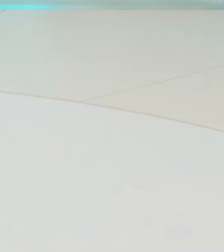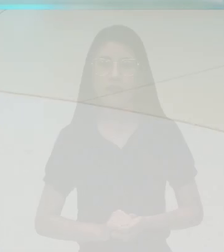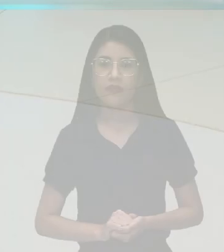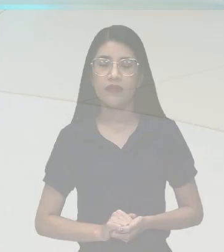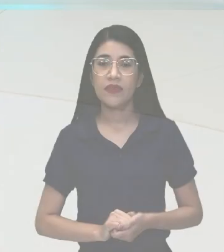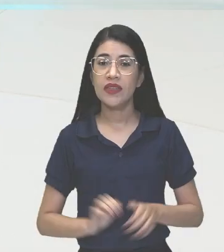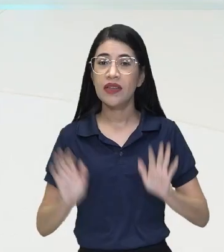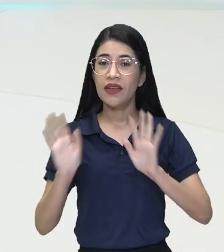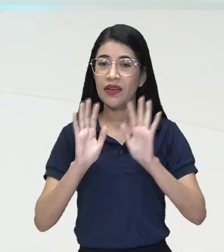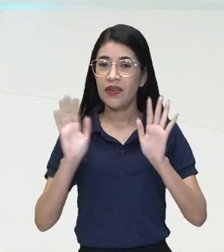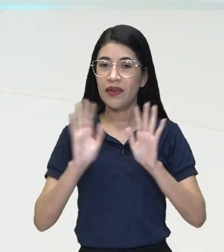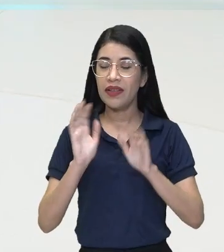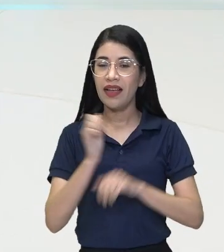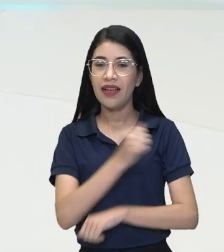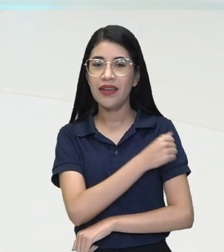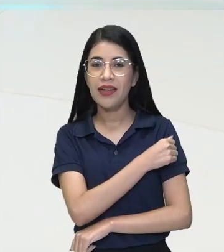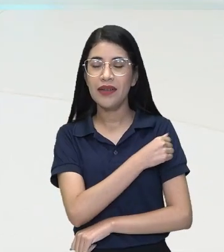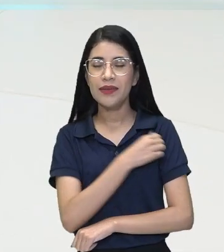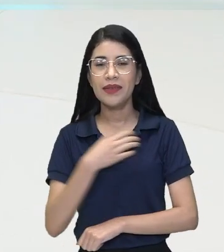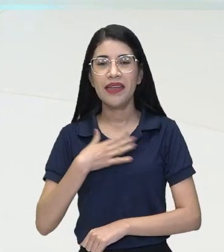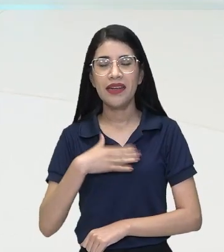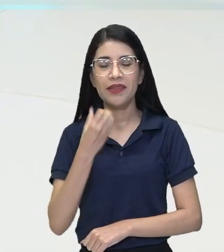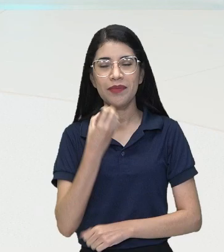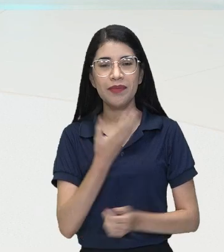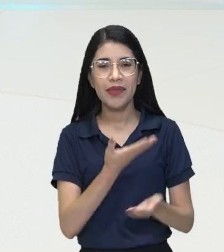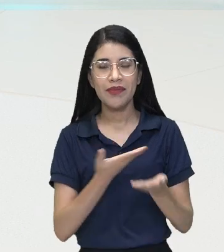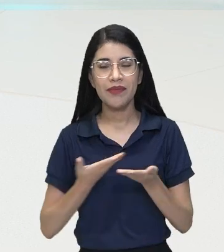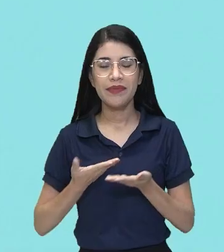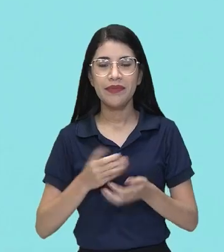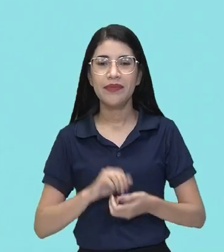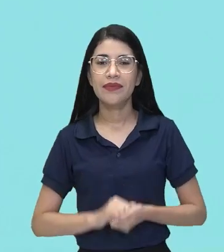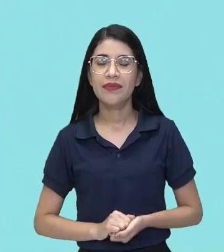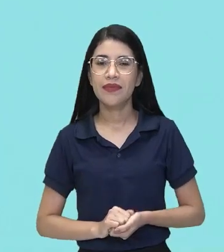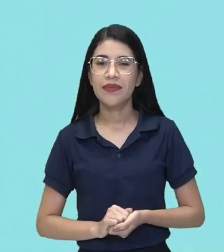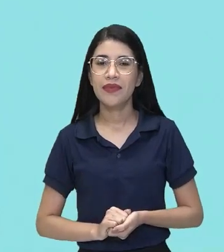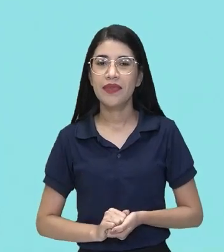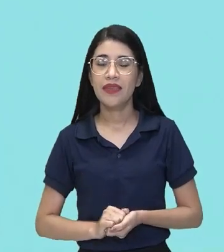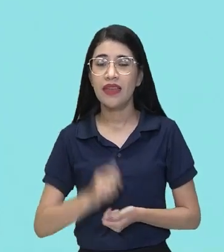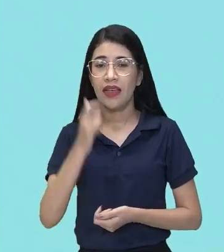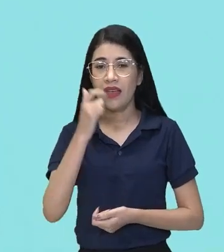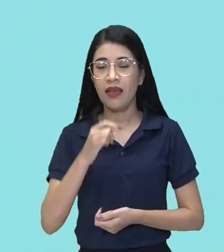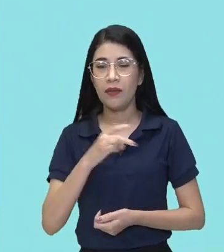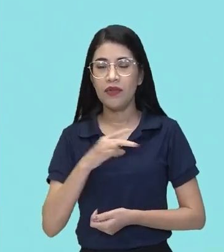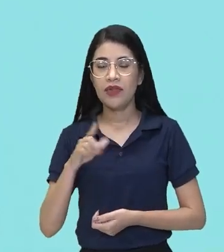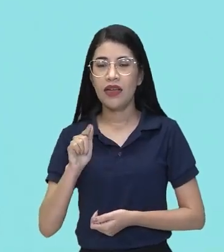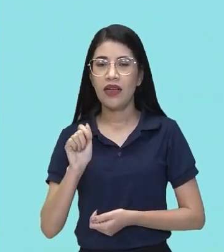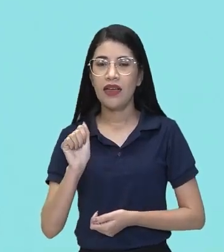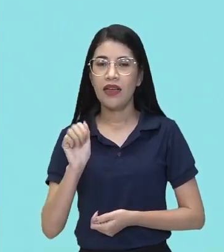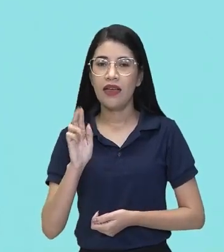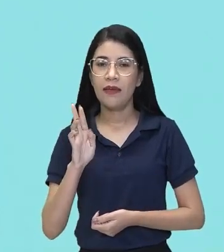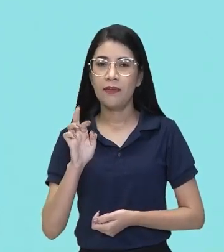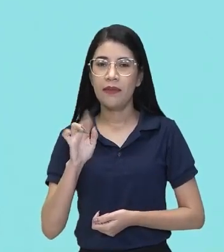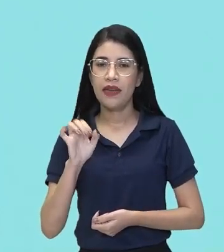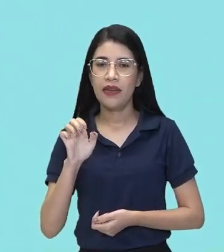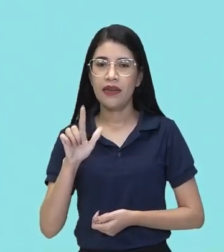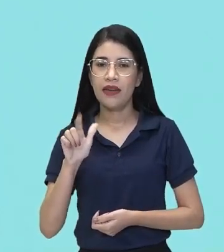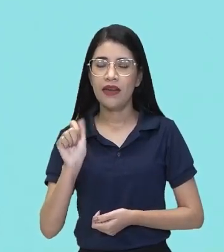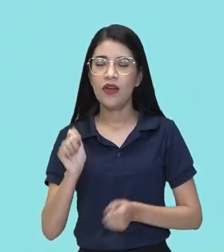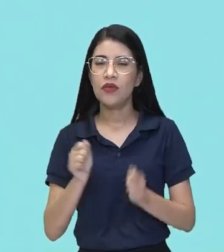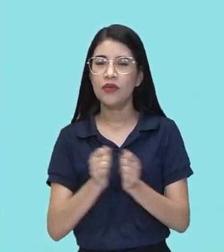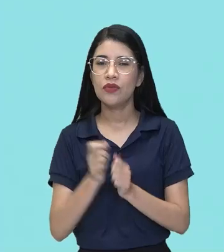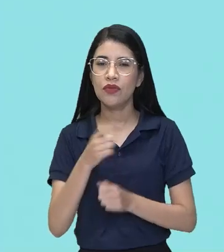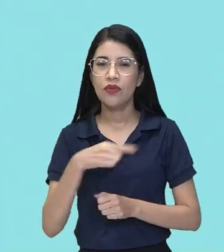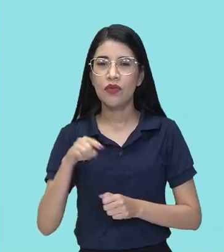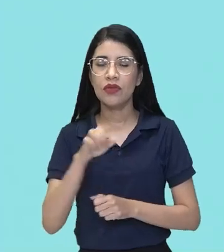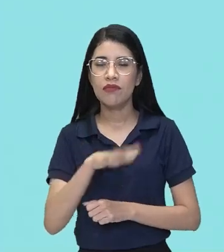Olá, meus artistas queridos, sejam bem-vindos. Eu sou a professora Gabriela e estou acompanhando vocês nesta jornada